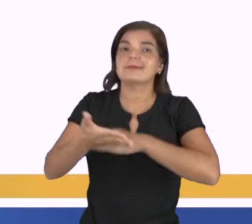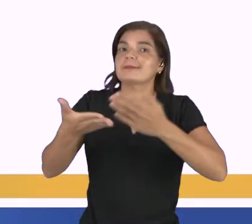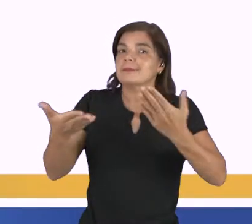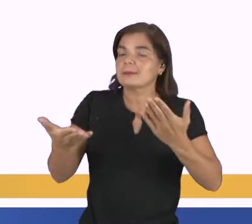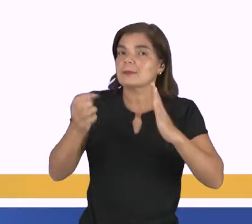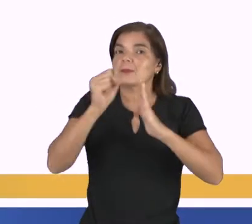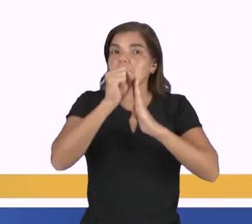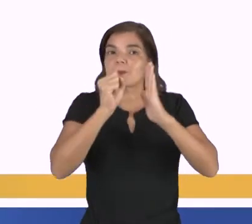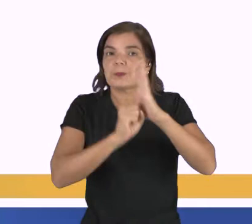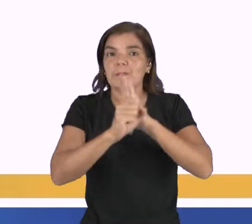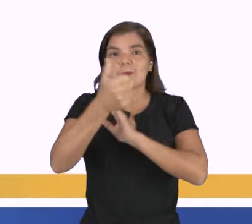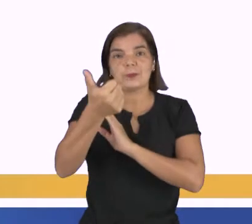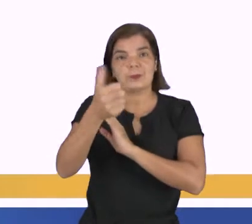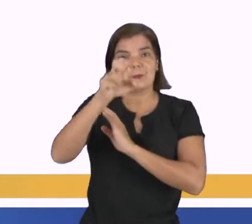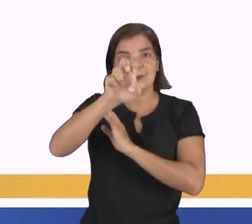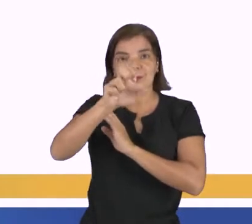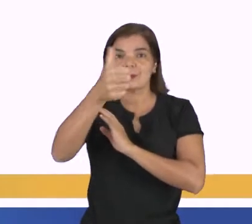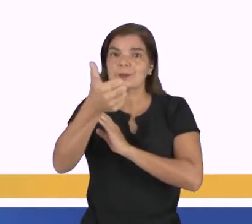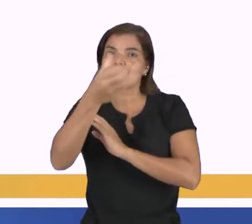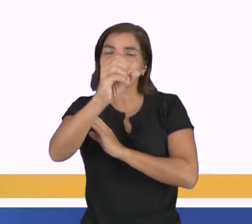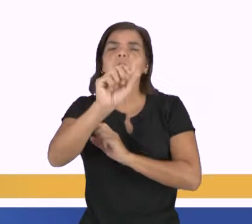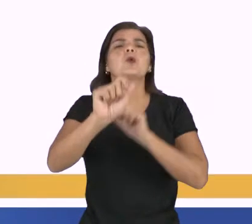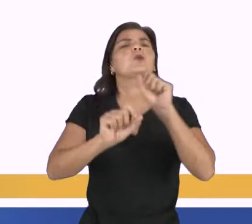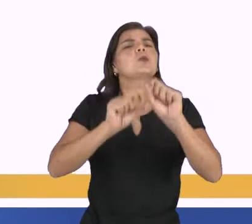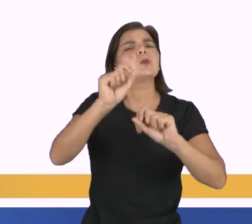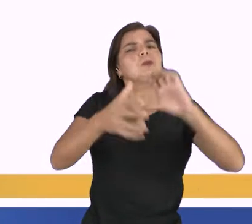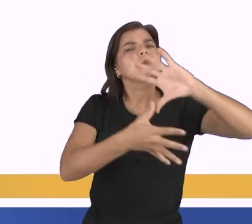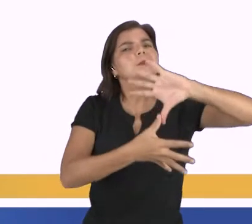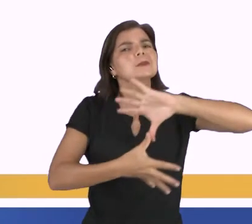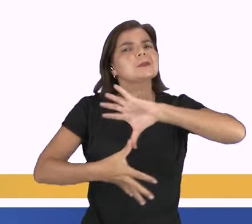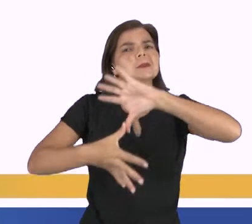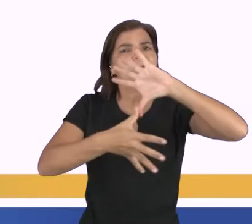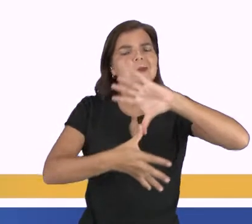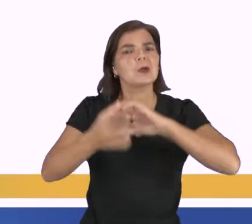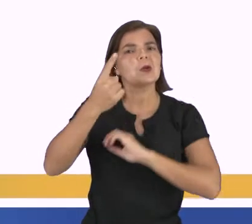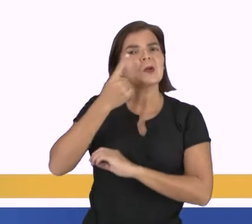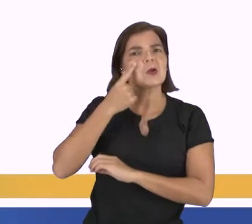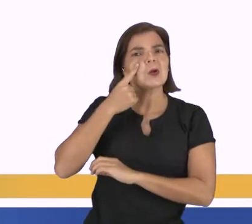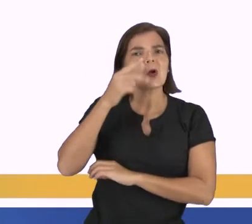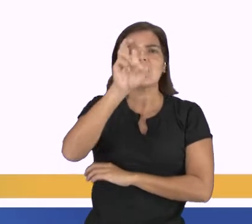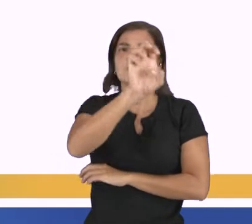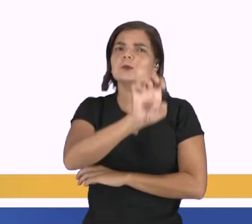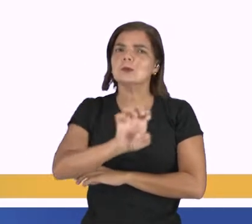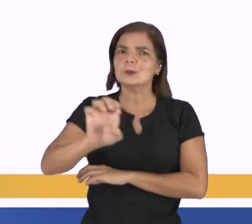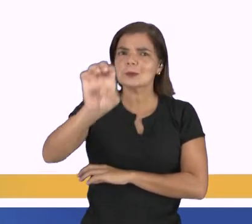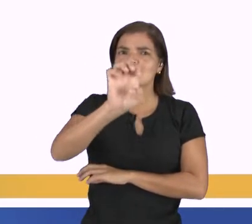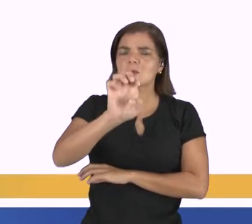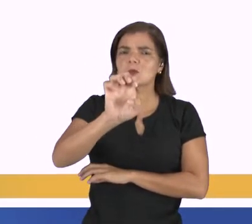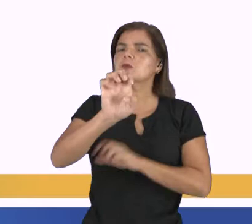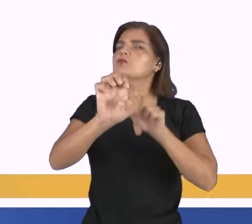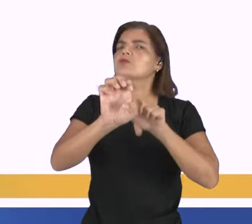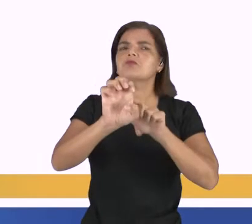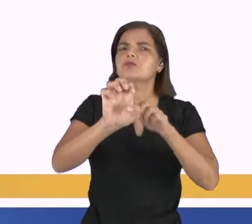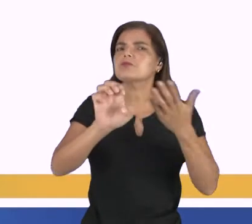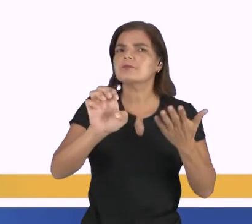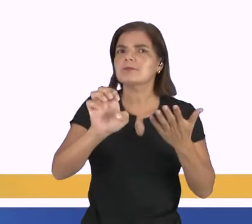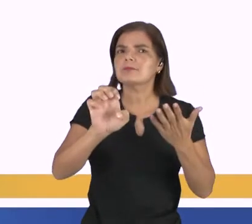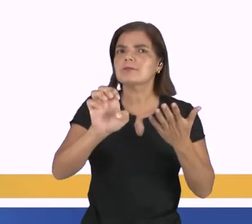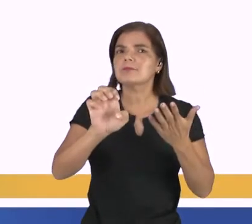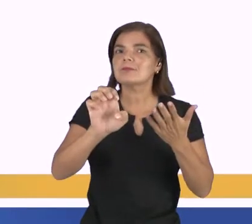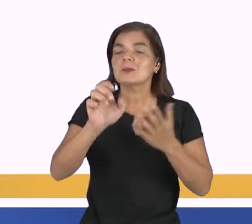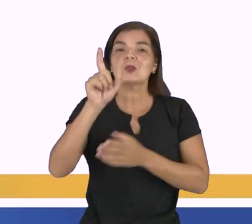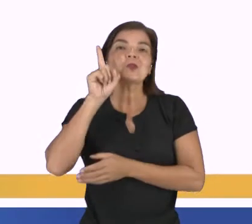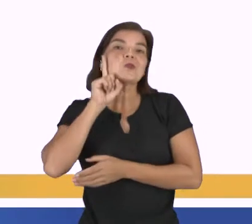nos séculos XV e XVI, o que seria a América na visão dos europeus? E os europeus na visão